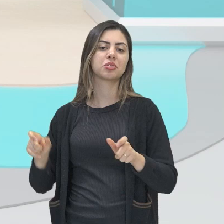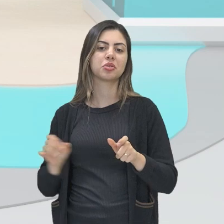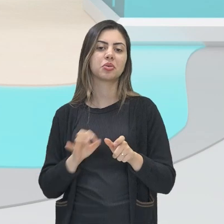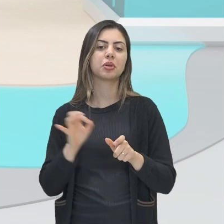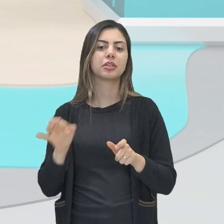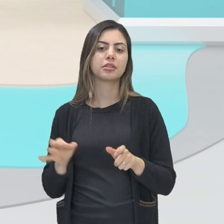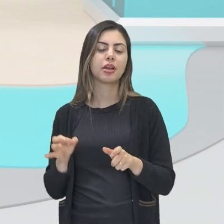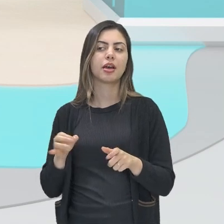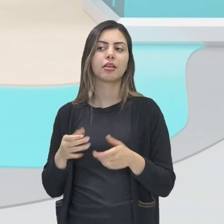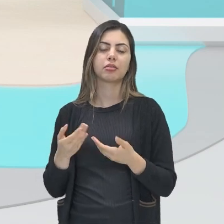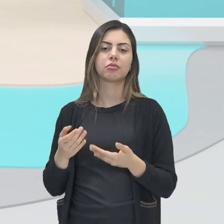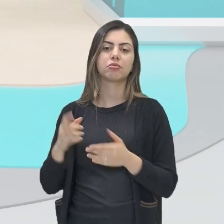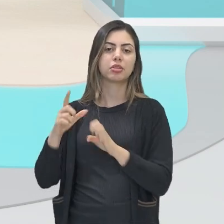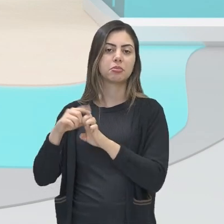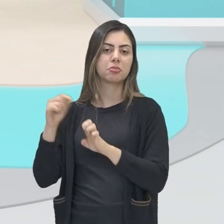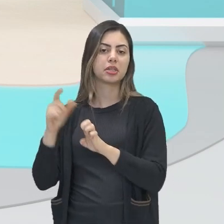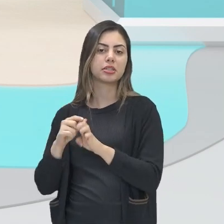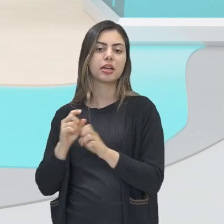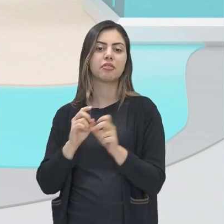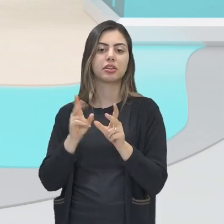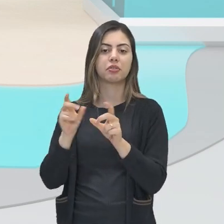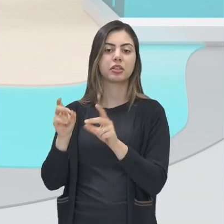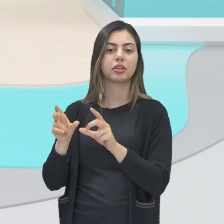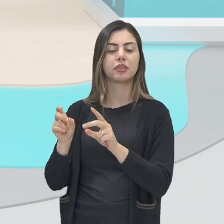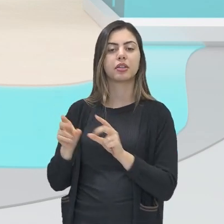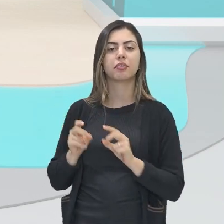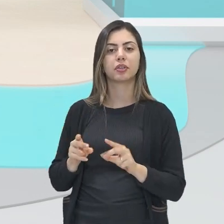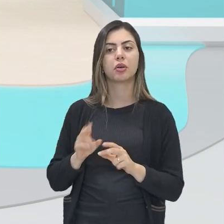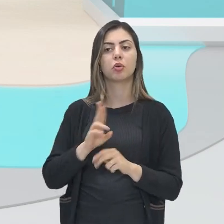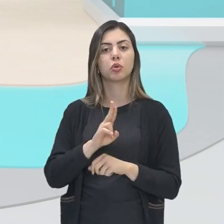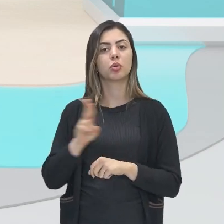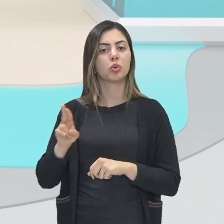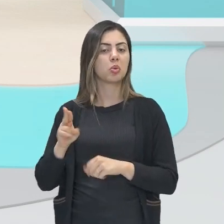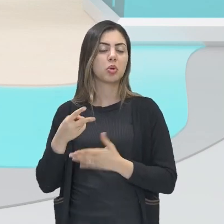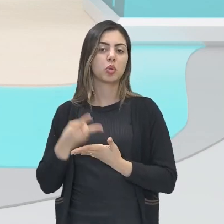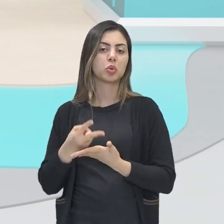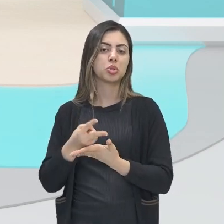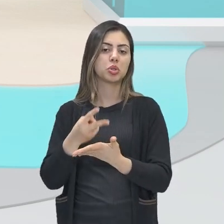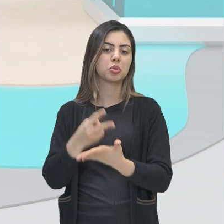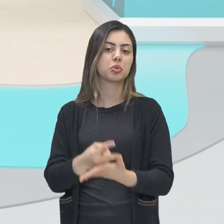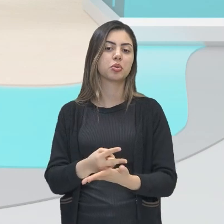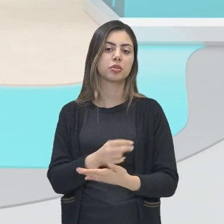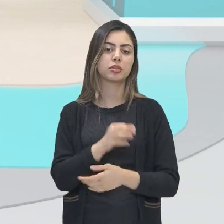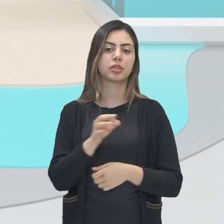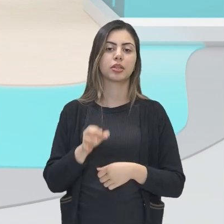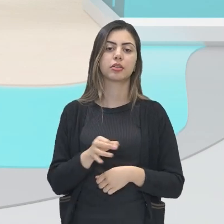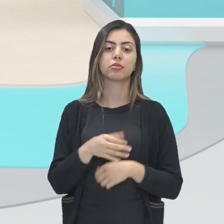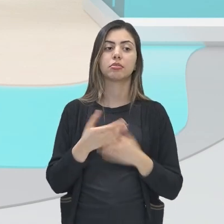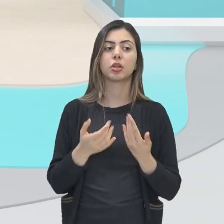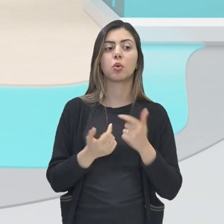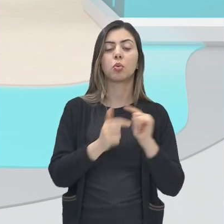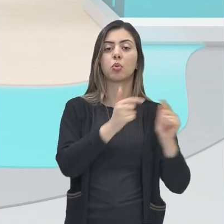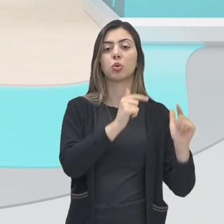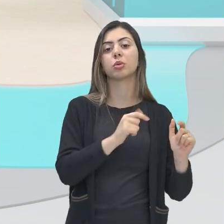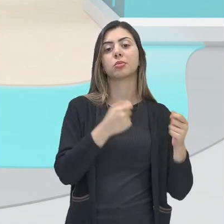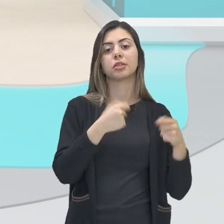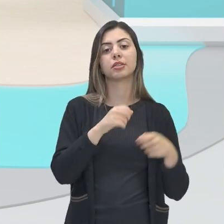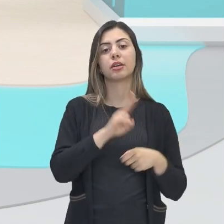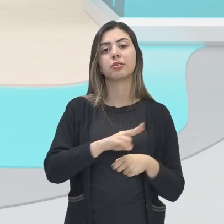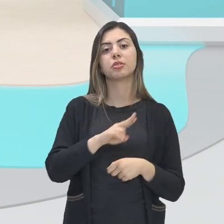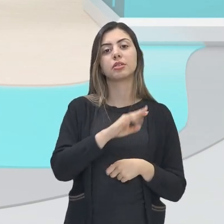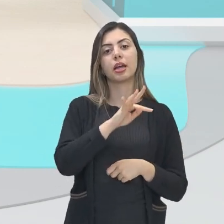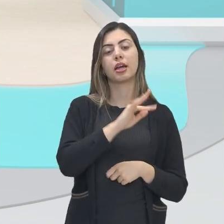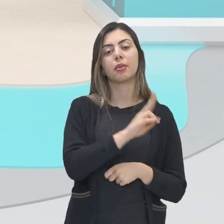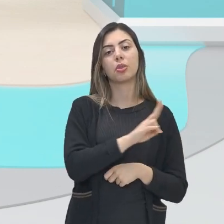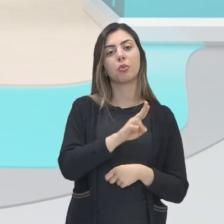outros empresários, mas continuaram mantendo o mesmo nome, ping-pong, enquanto os outros demais tinham que usar o termo tênis de